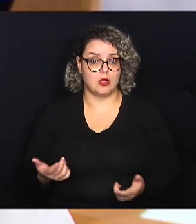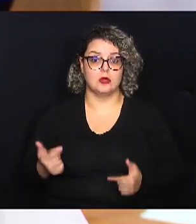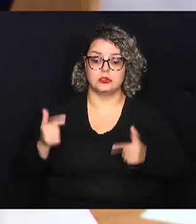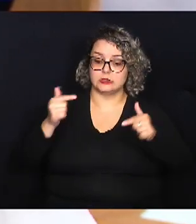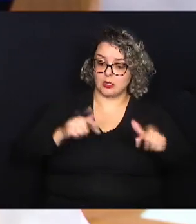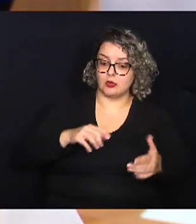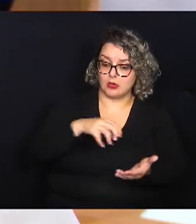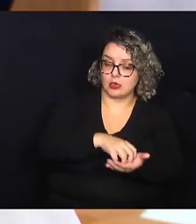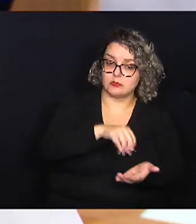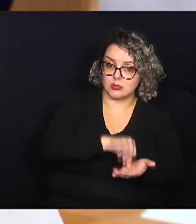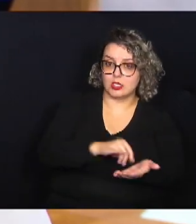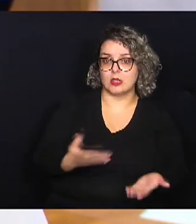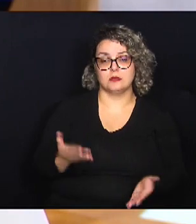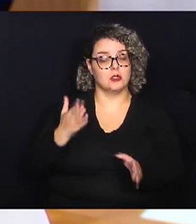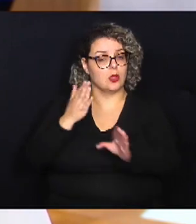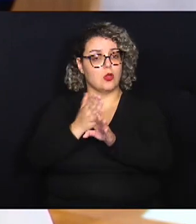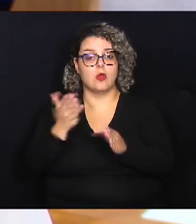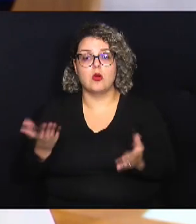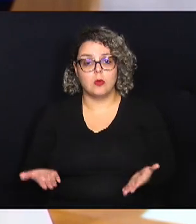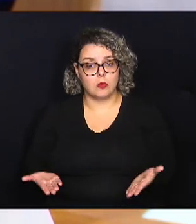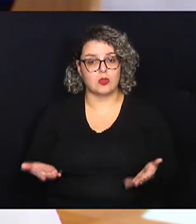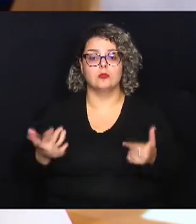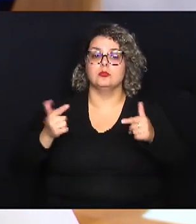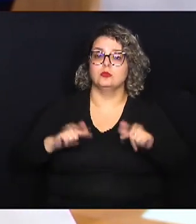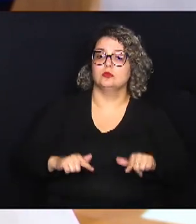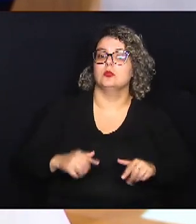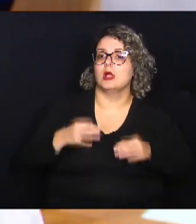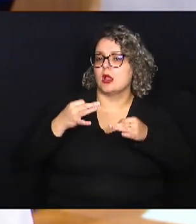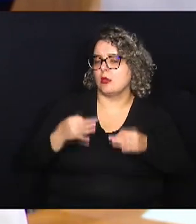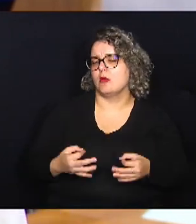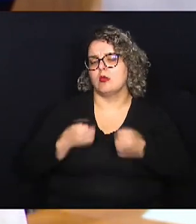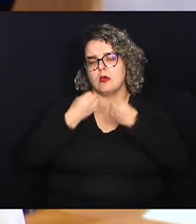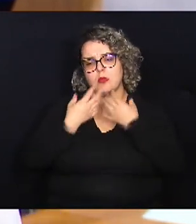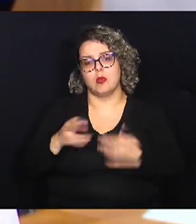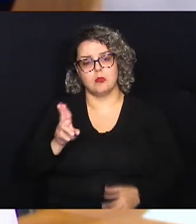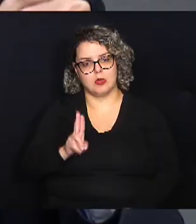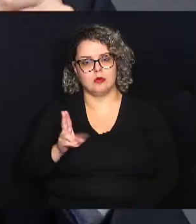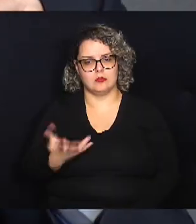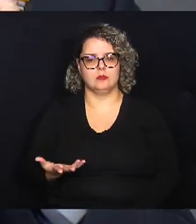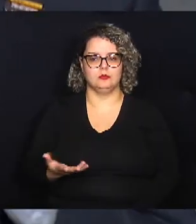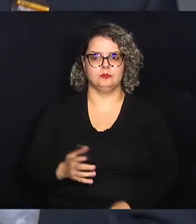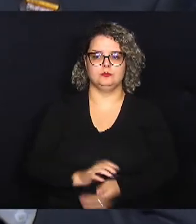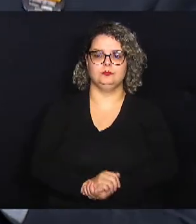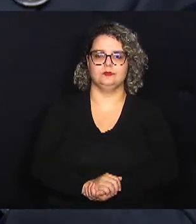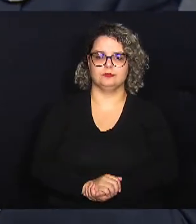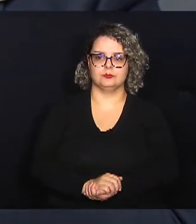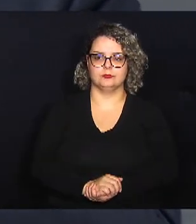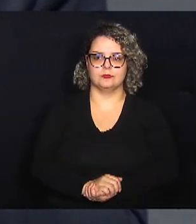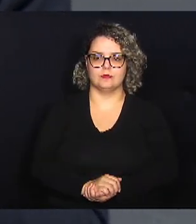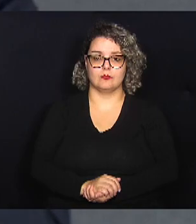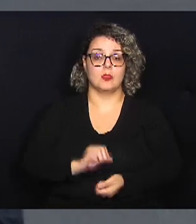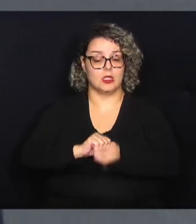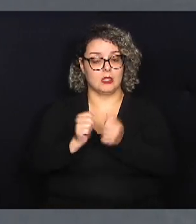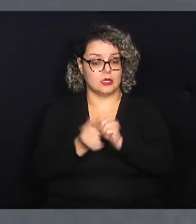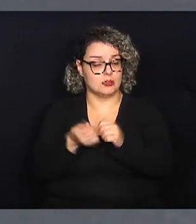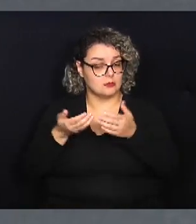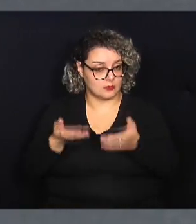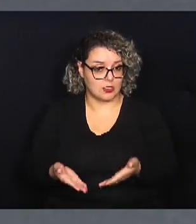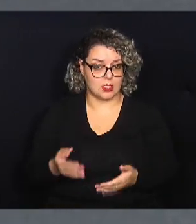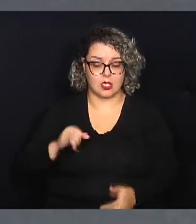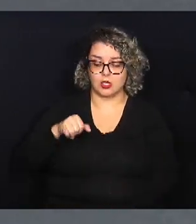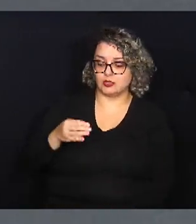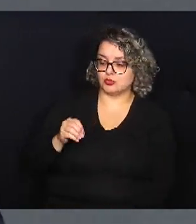centro da cidade e encontrar um espaço adequado para eles estarem usando e usufruindo. E durante a revitalização, a José